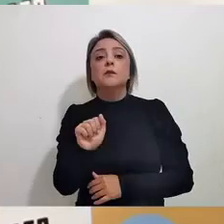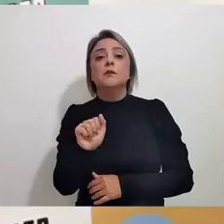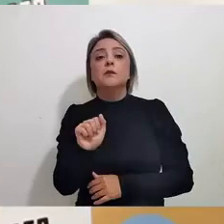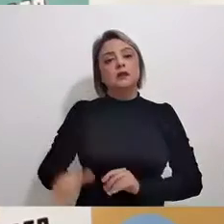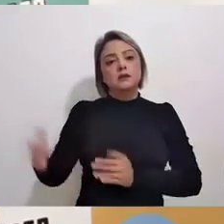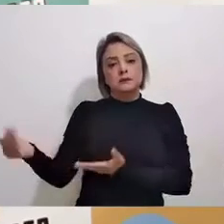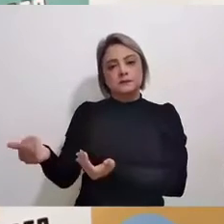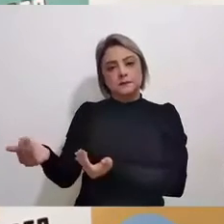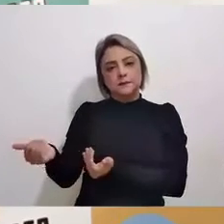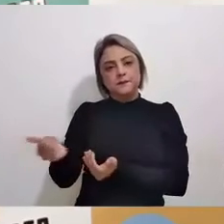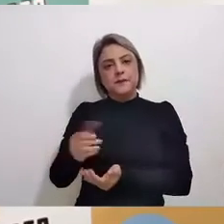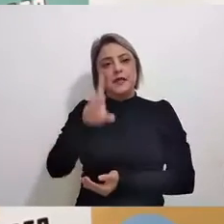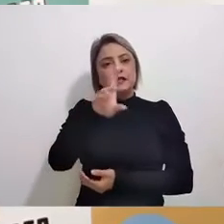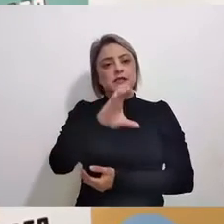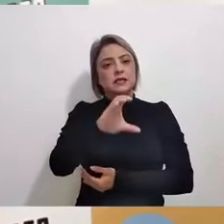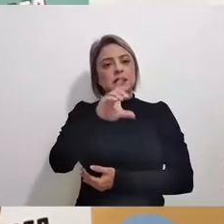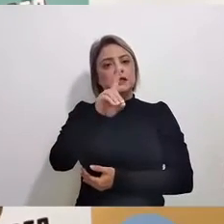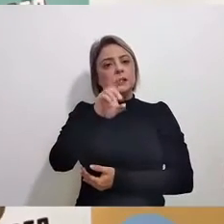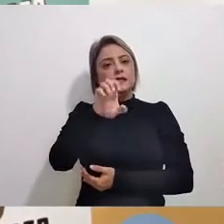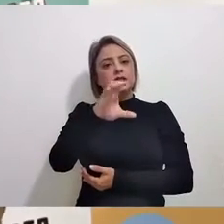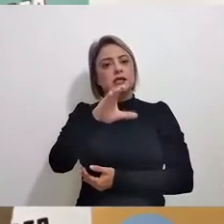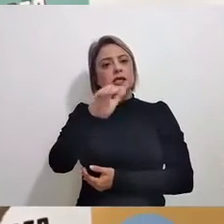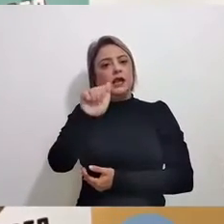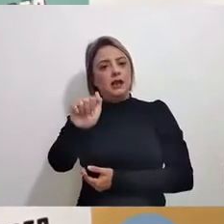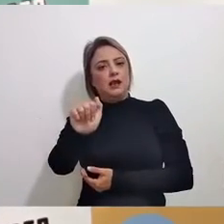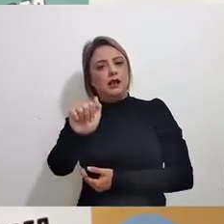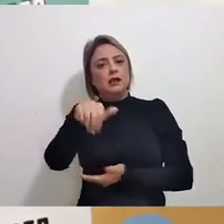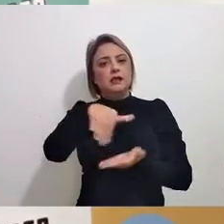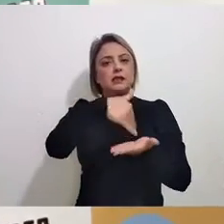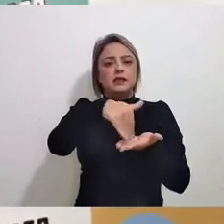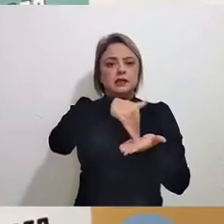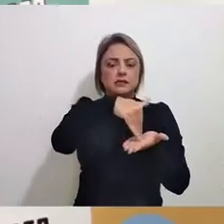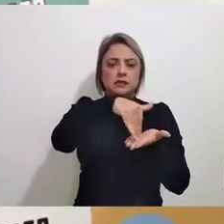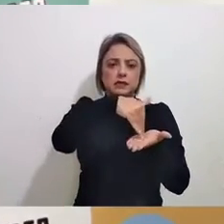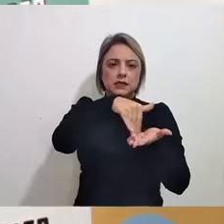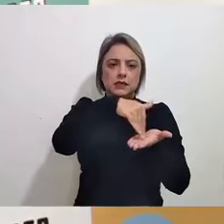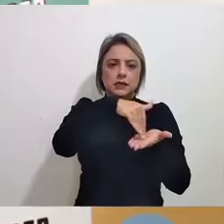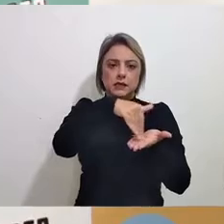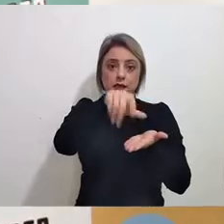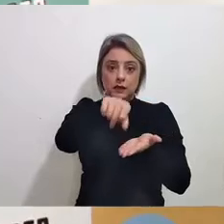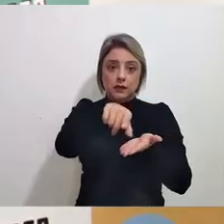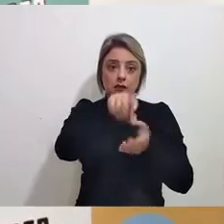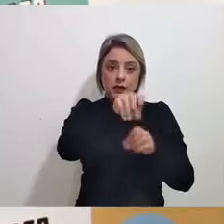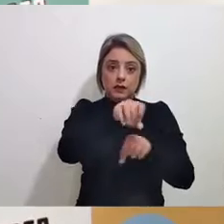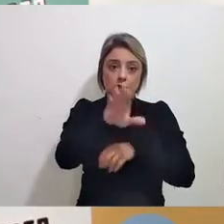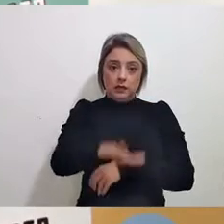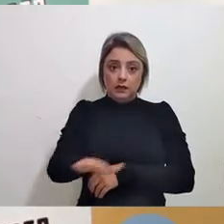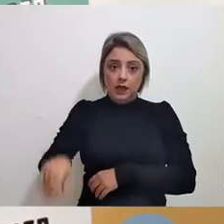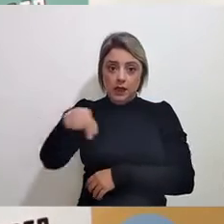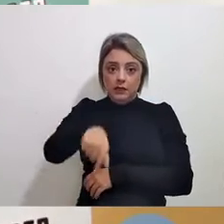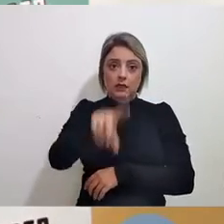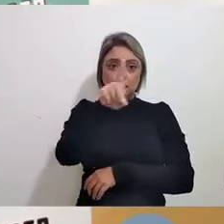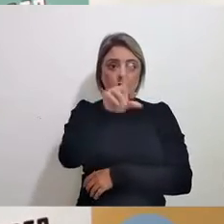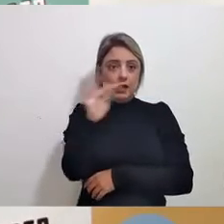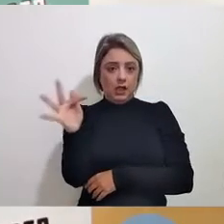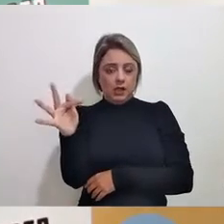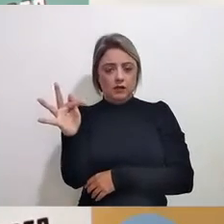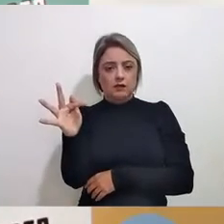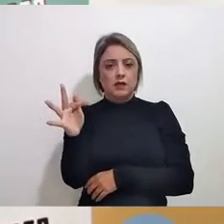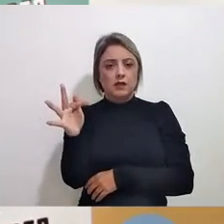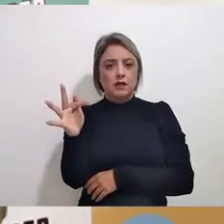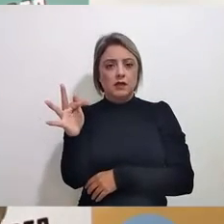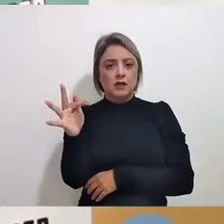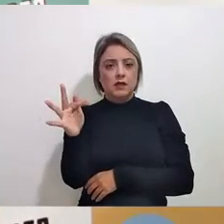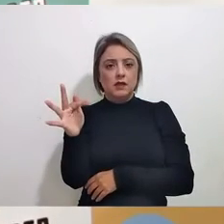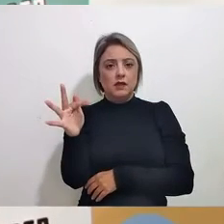Secretaria de Estado da Criança aqui no Distrito Federal. Então, quer dizer, é uma rede que tem que ser de excelência.